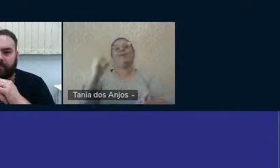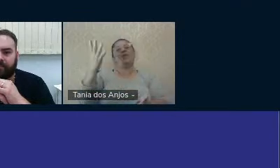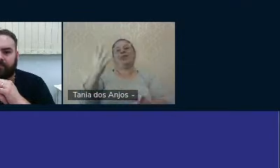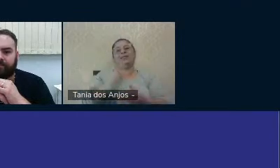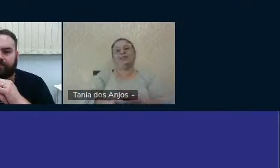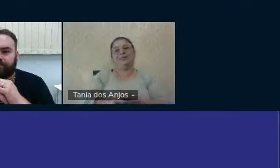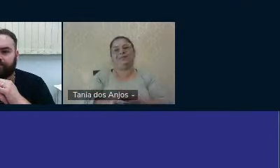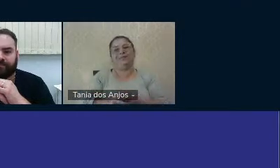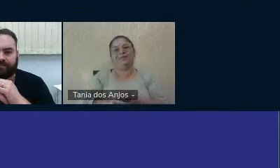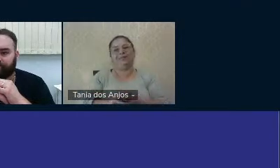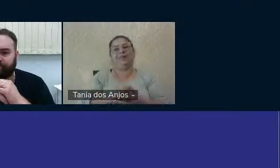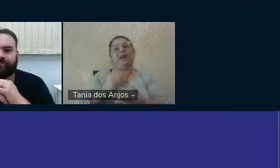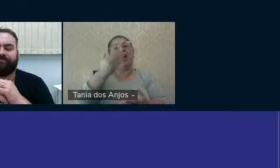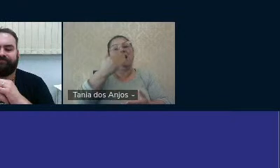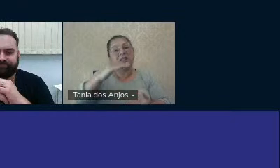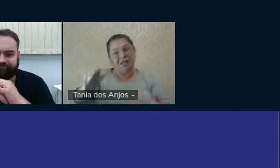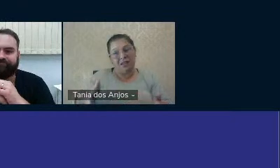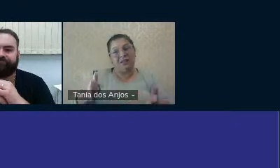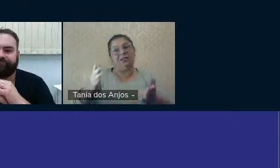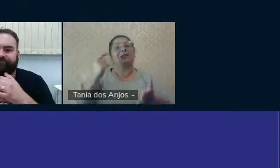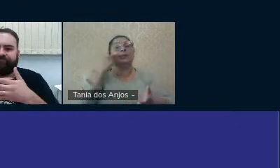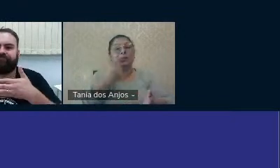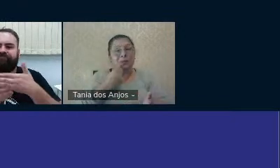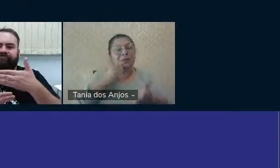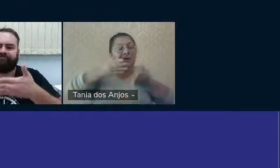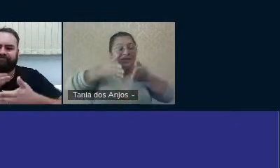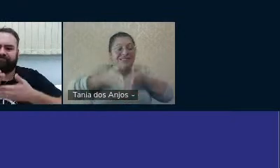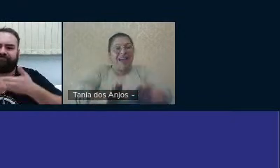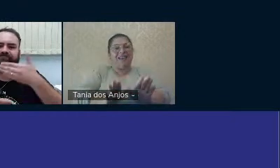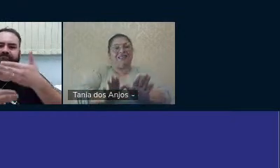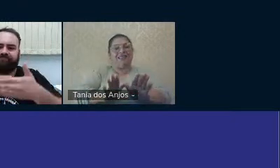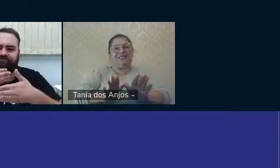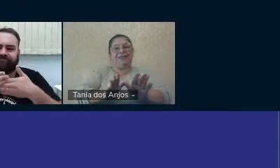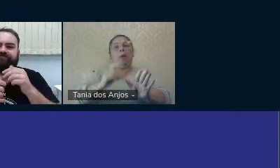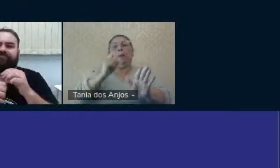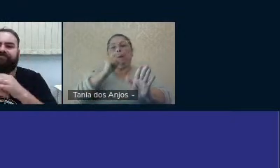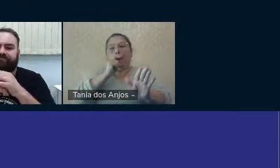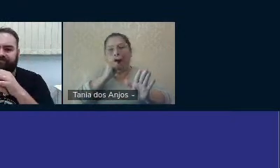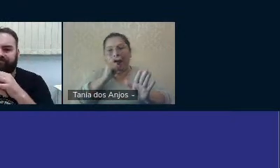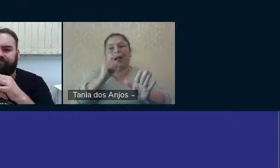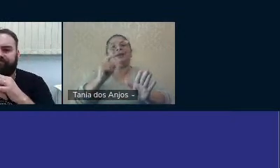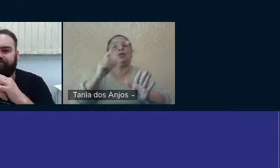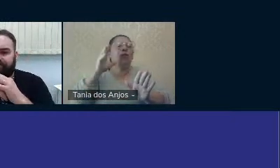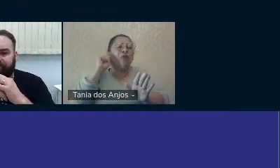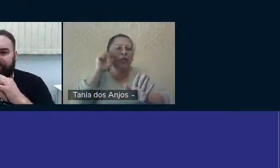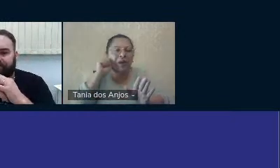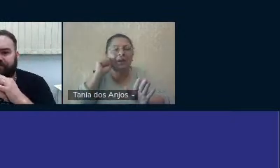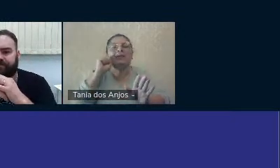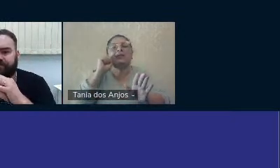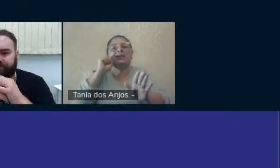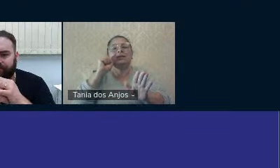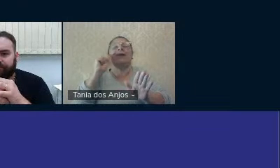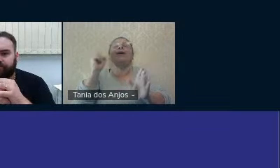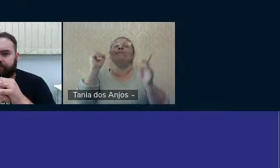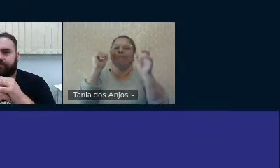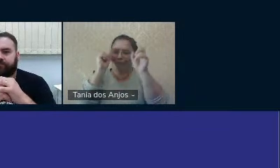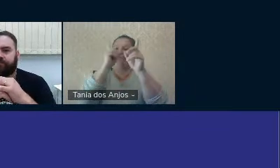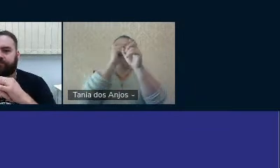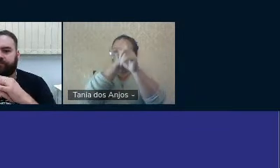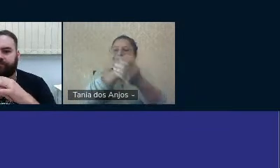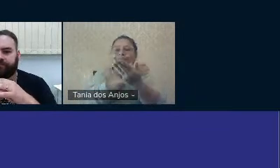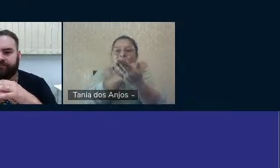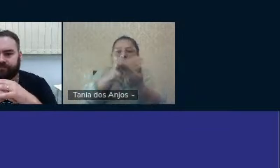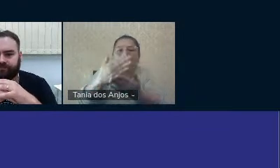né? As crianças, os surdas nascem com tem pais ouvintes, e aí fica difícil,